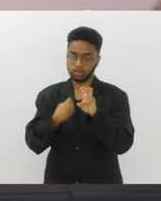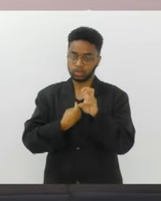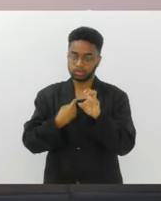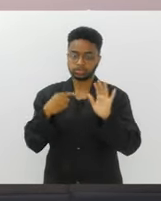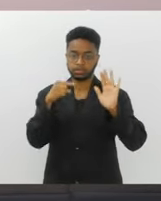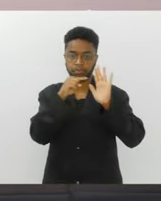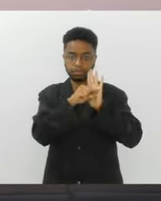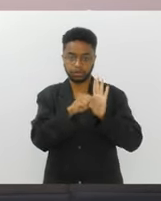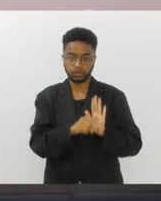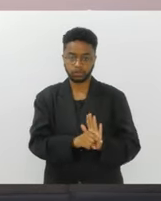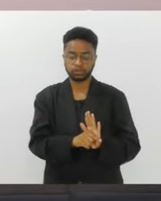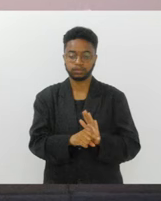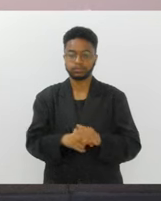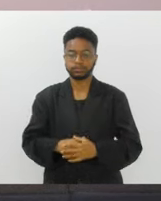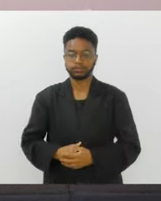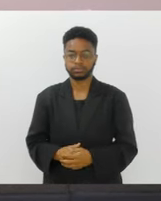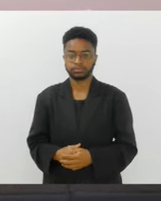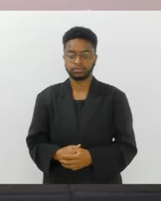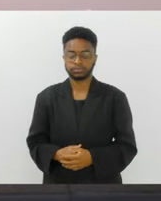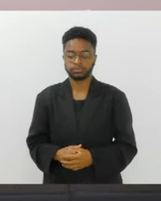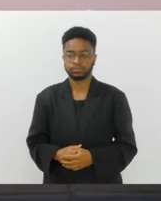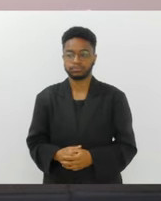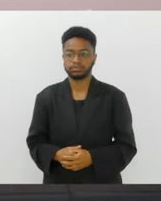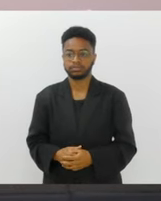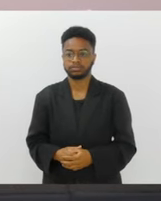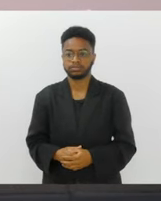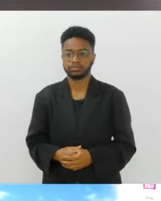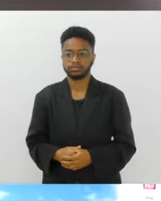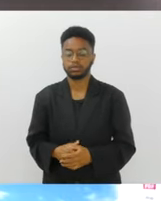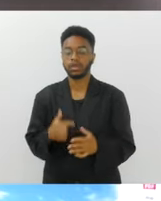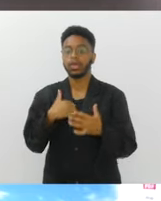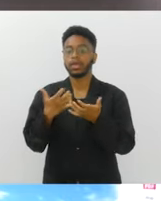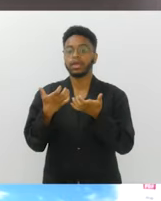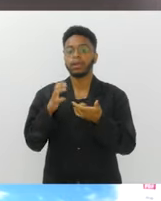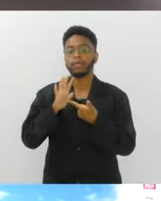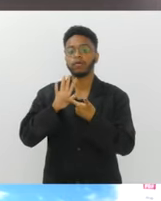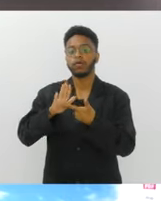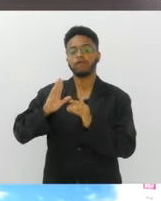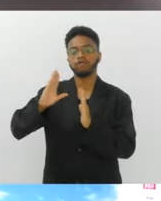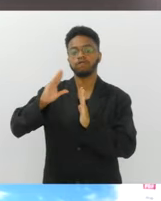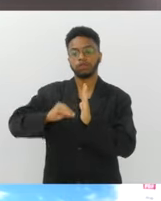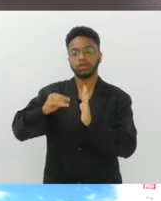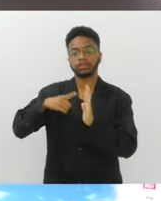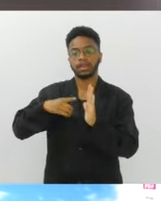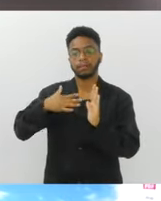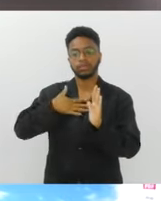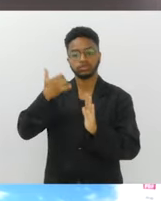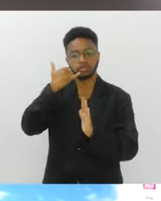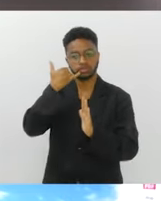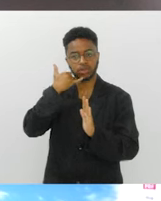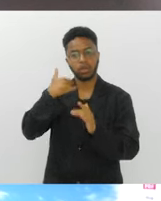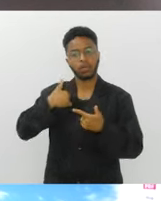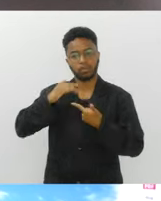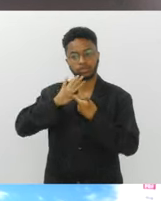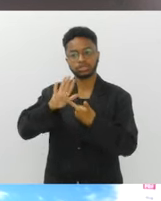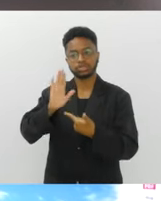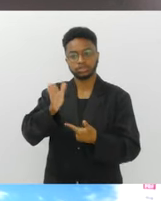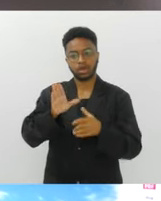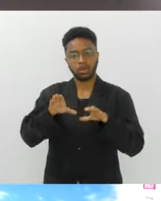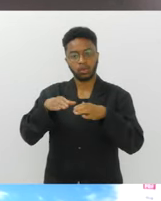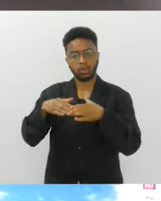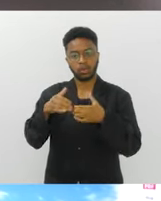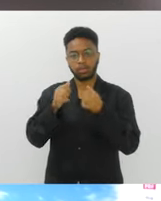que nós aqui levantamos na inicial. Eu queria te mostrar um print aqui que está no WhatsApp, está na minha tela, eu já passei para a sua assessoria. Pois não.